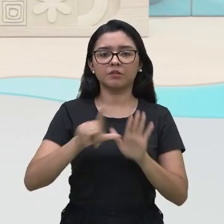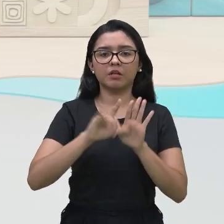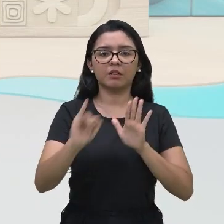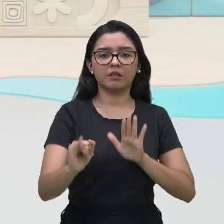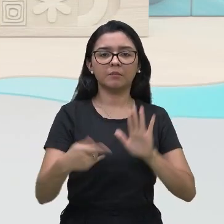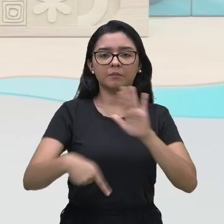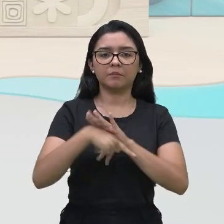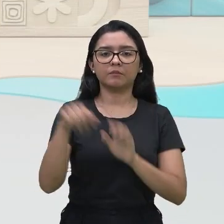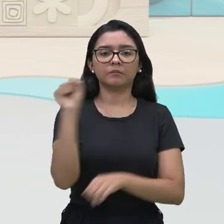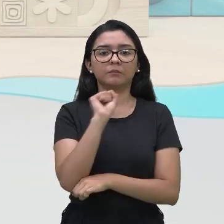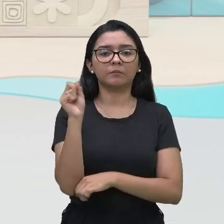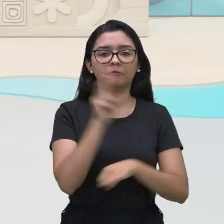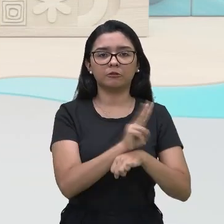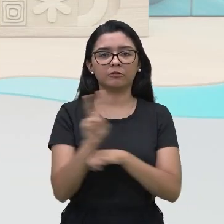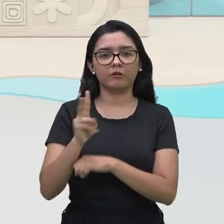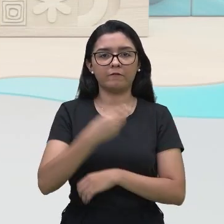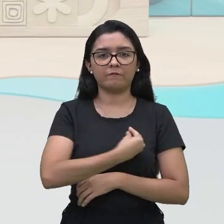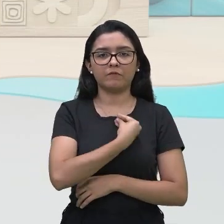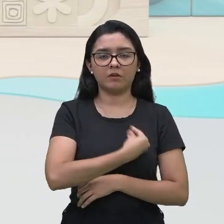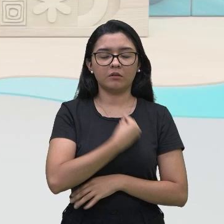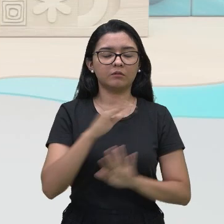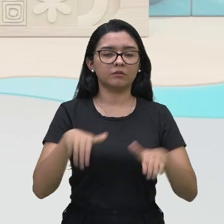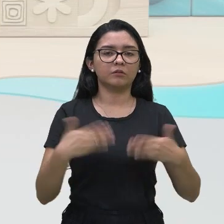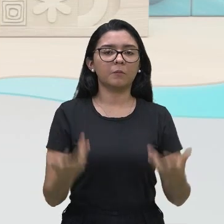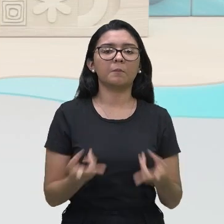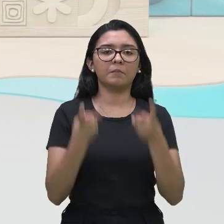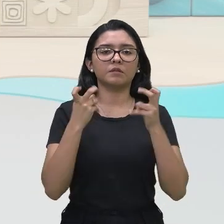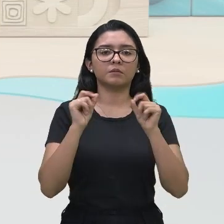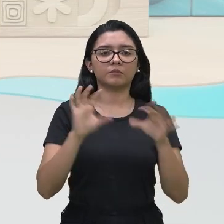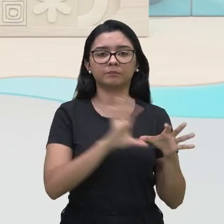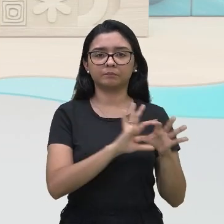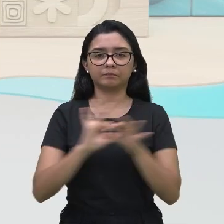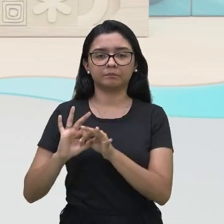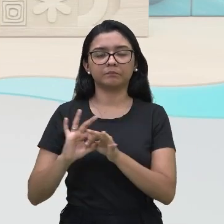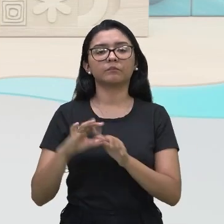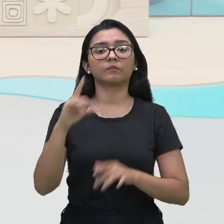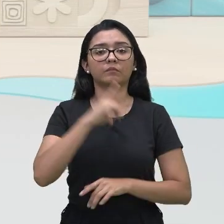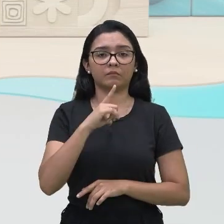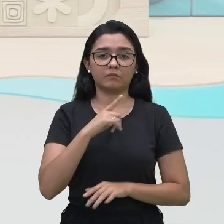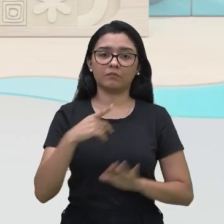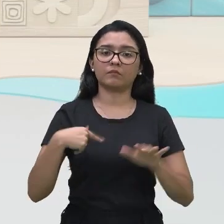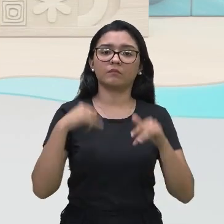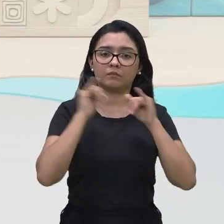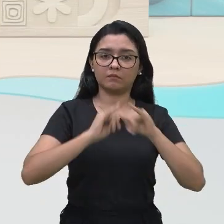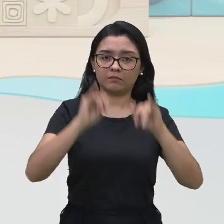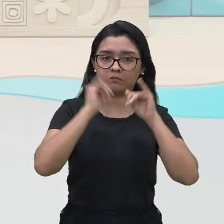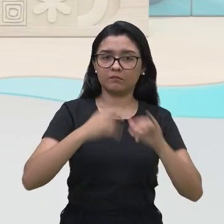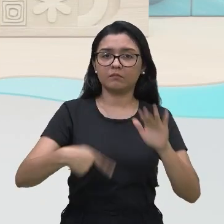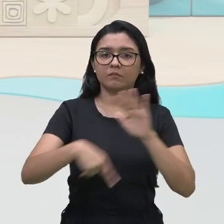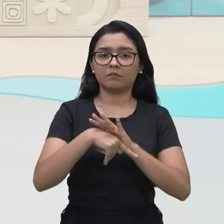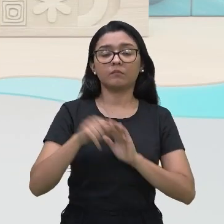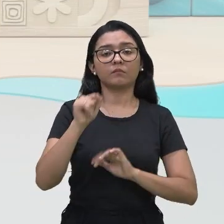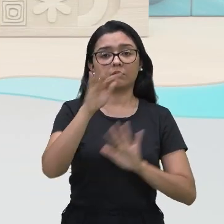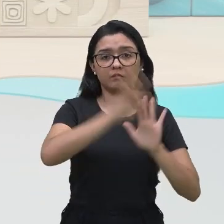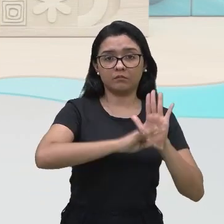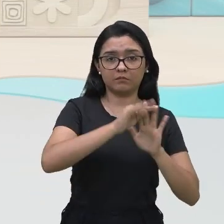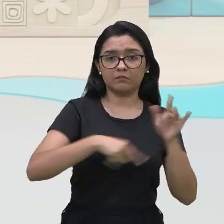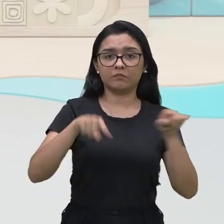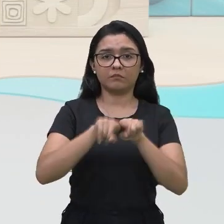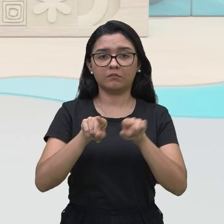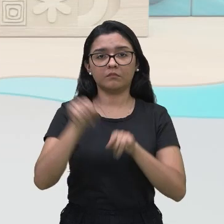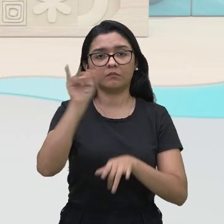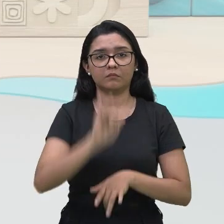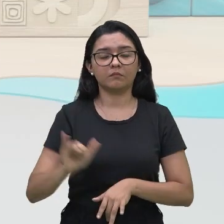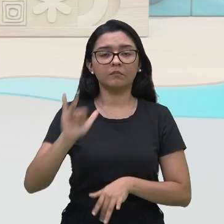proteja a vida. Notem aí que há uma coerência. A propaganda ela é composta de elementos verbais e não